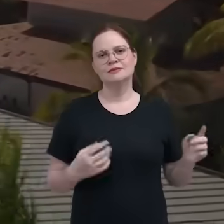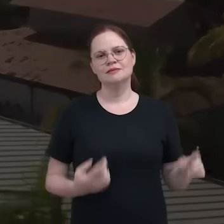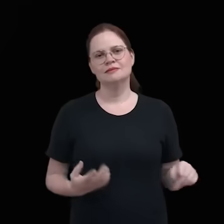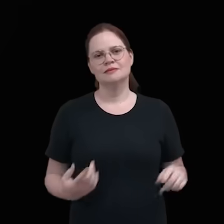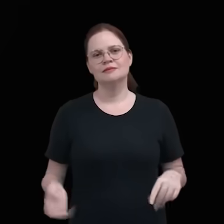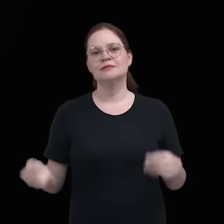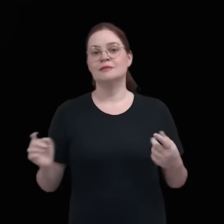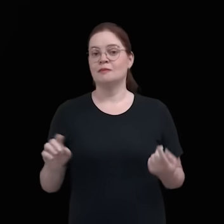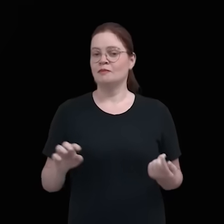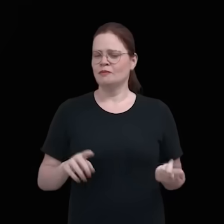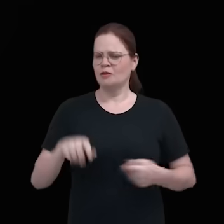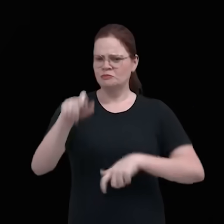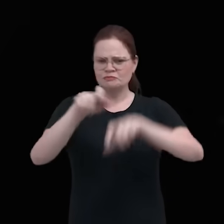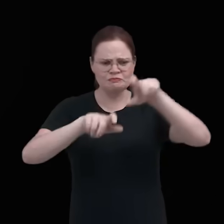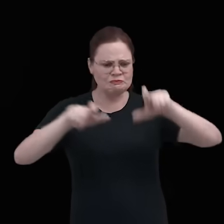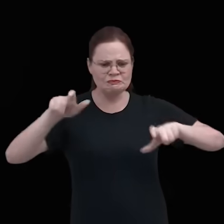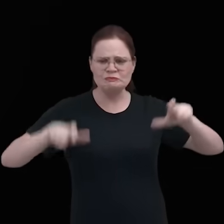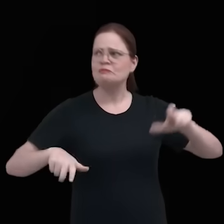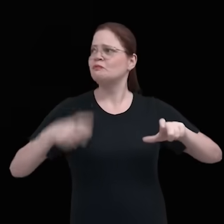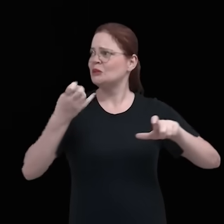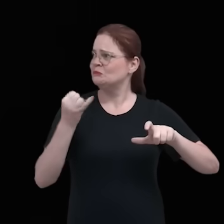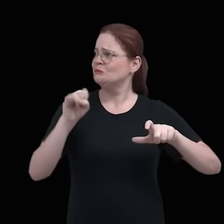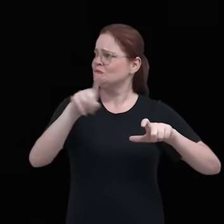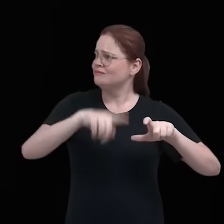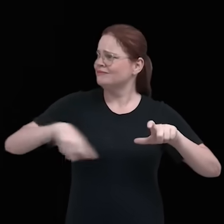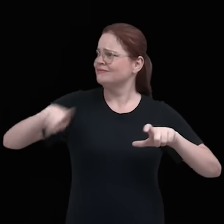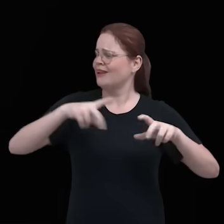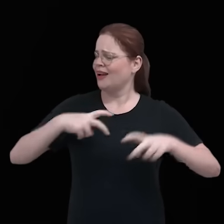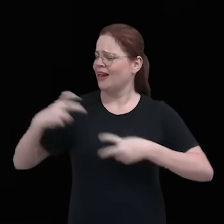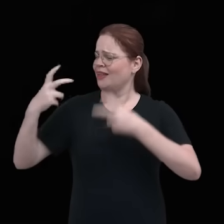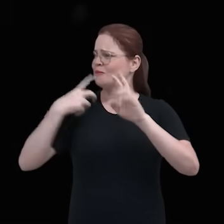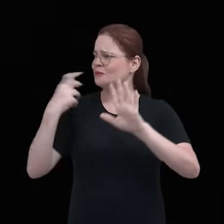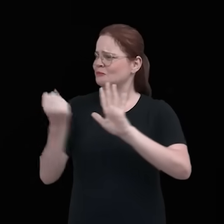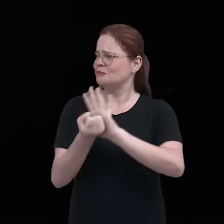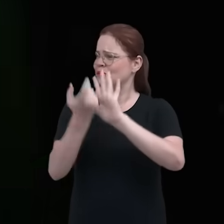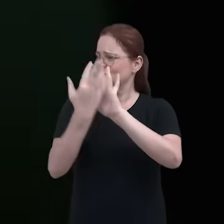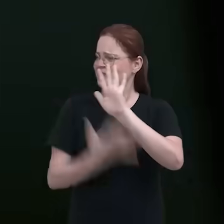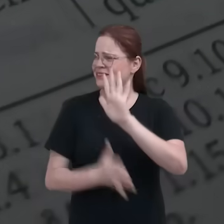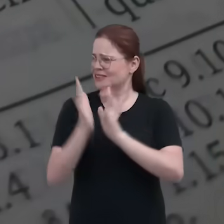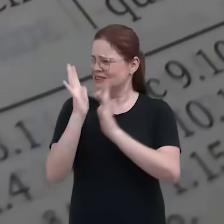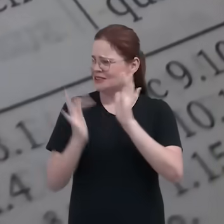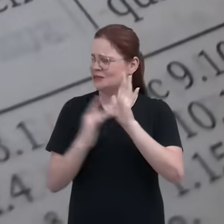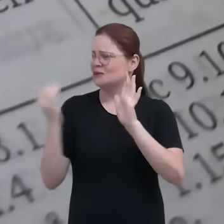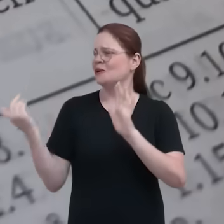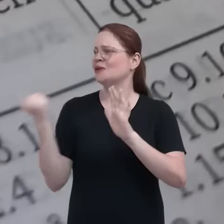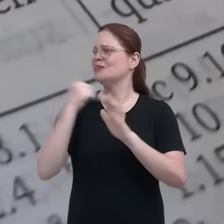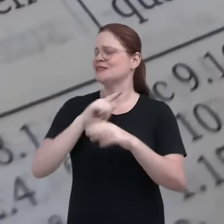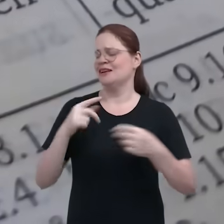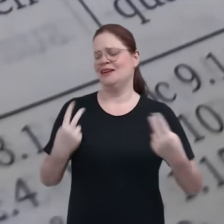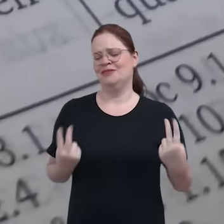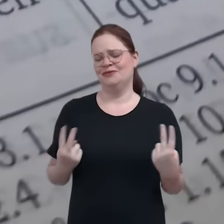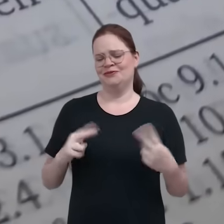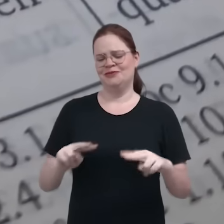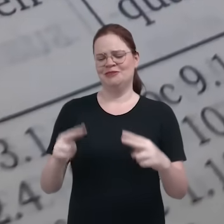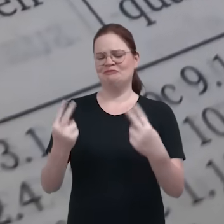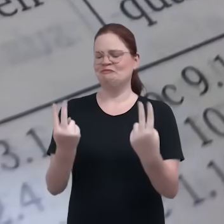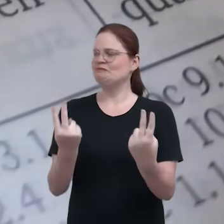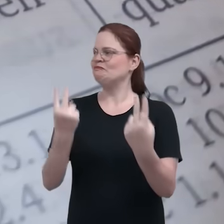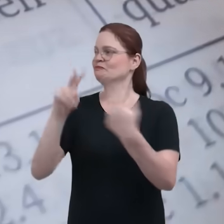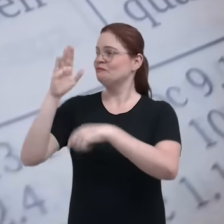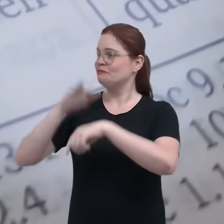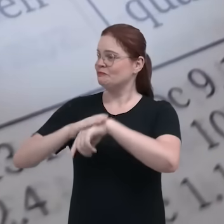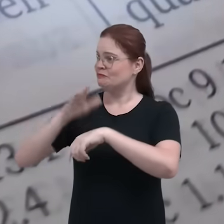E quem tiver Teu sangue sobre si terá vitória,